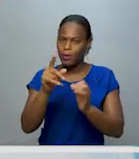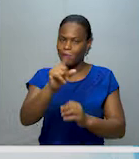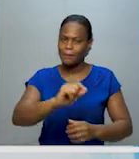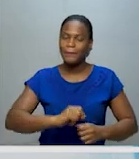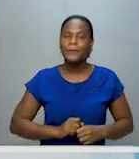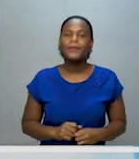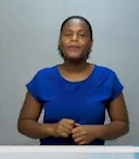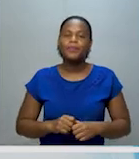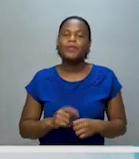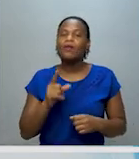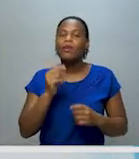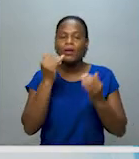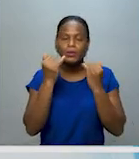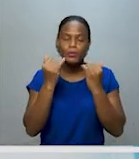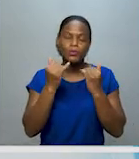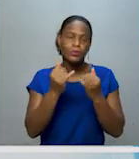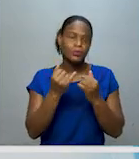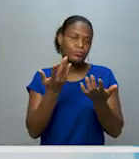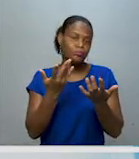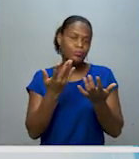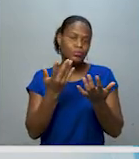questão de enunciados diretivos na